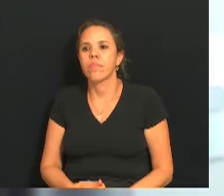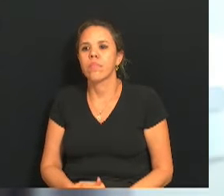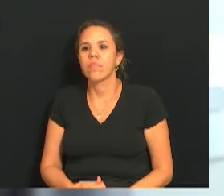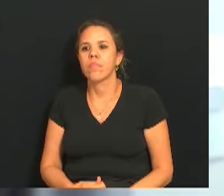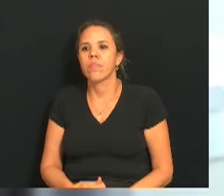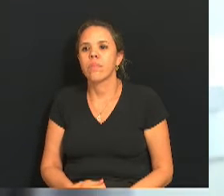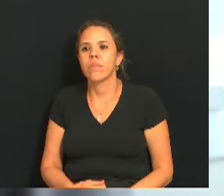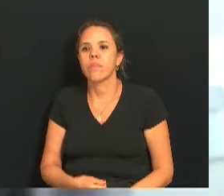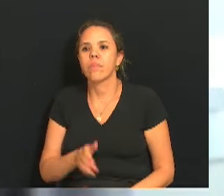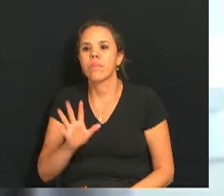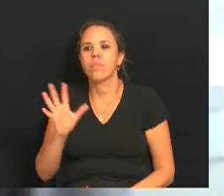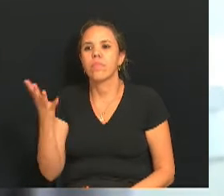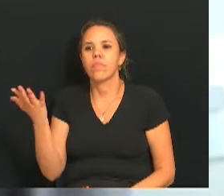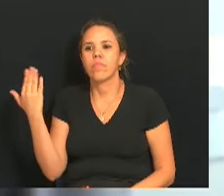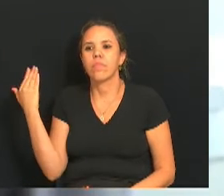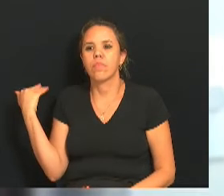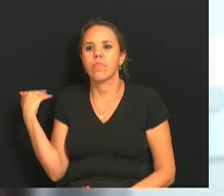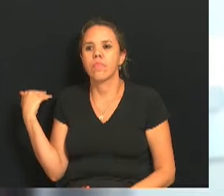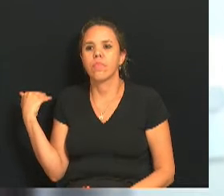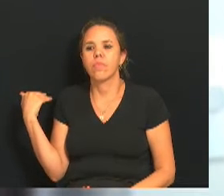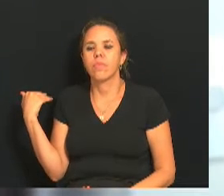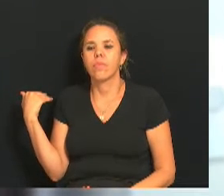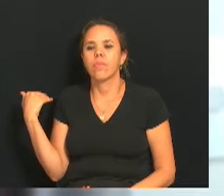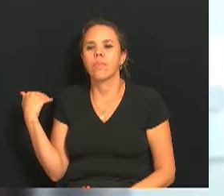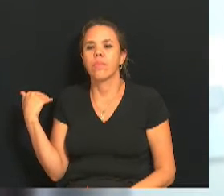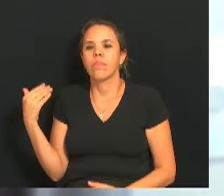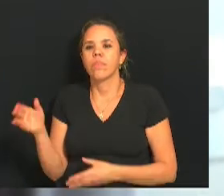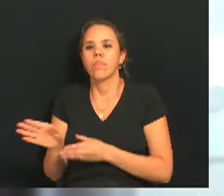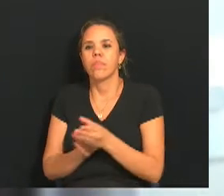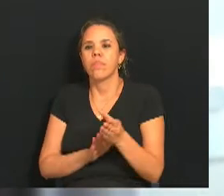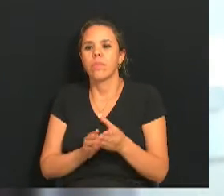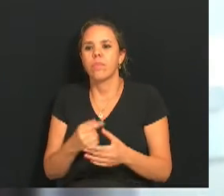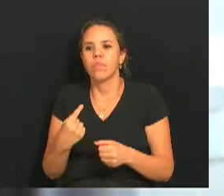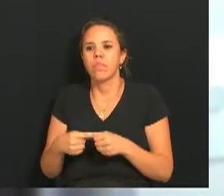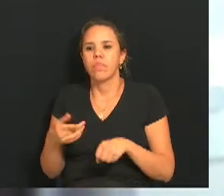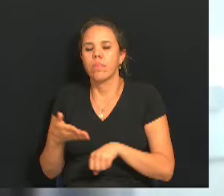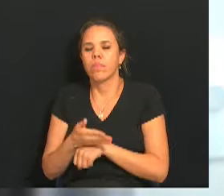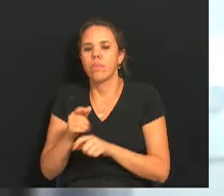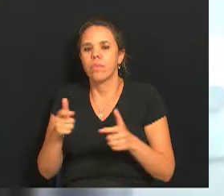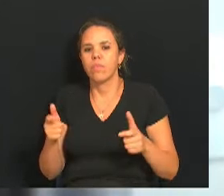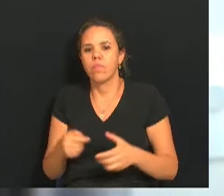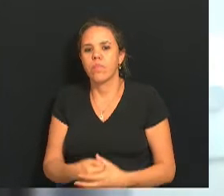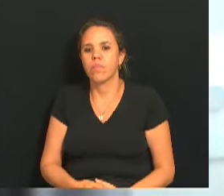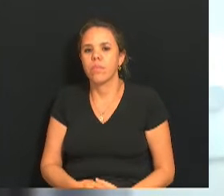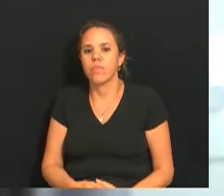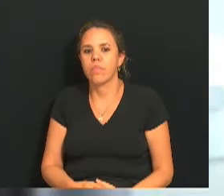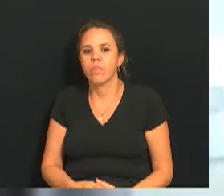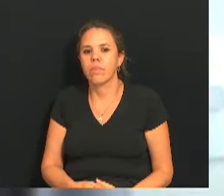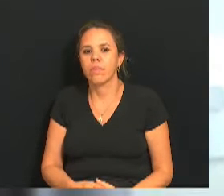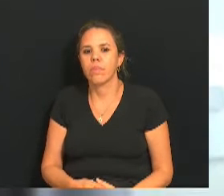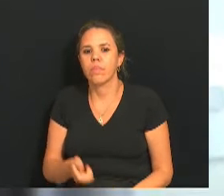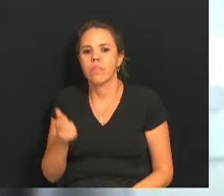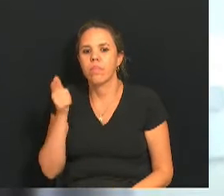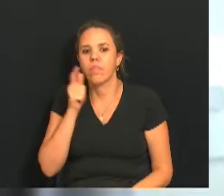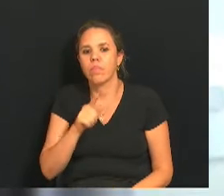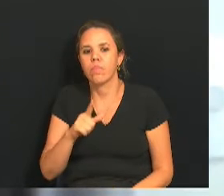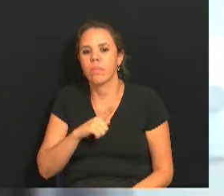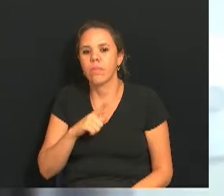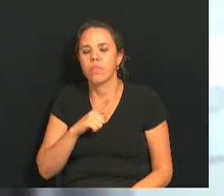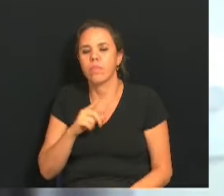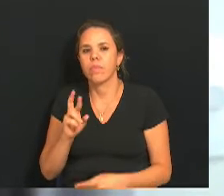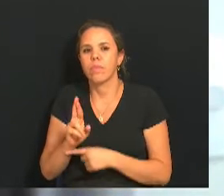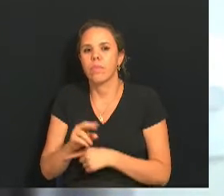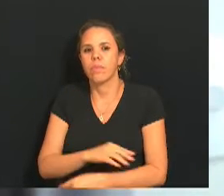isso já ocorre, né? Já tem conselhos com participação mais ampla, conseguem ter representados